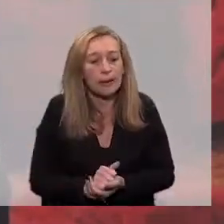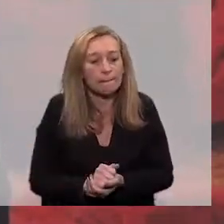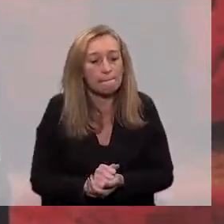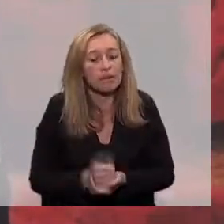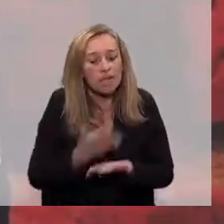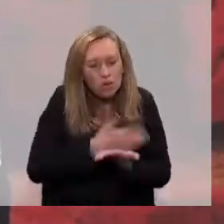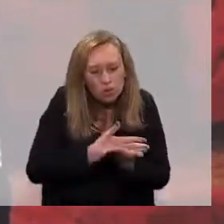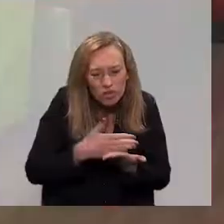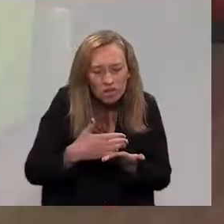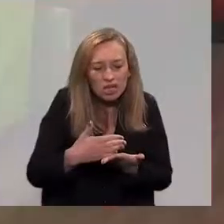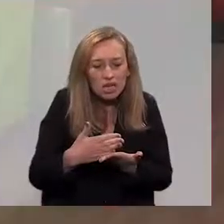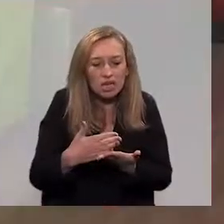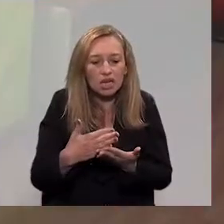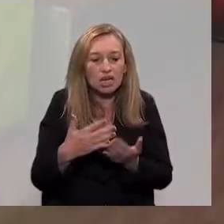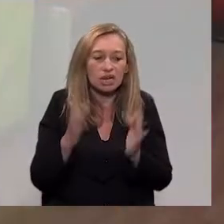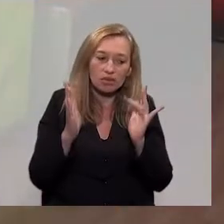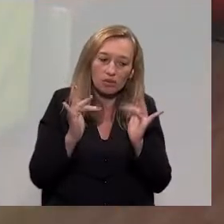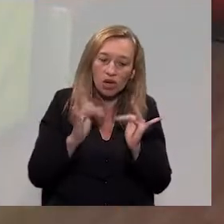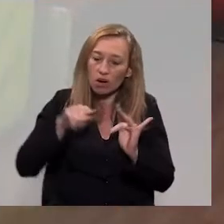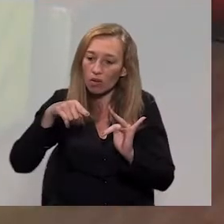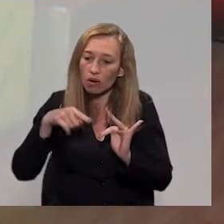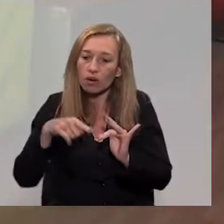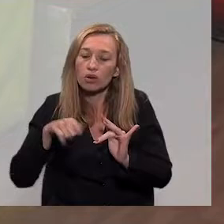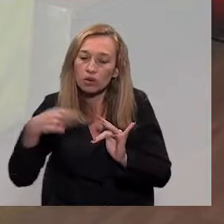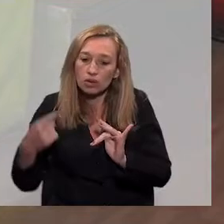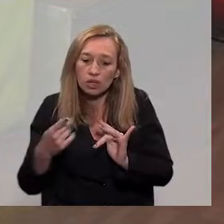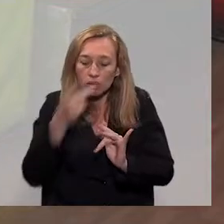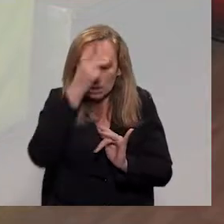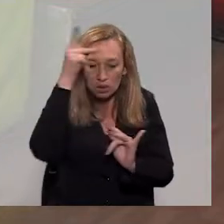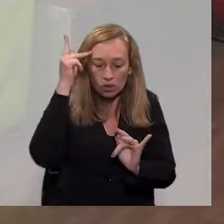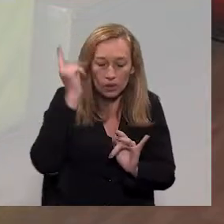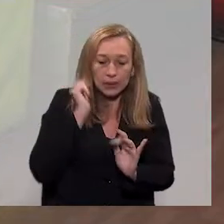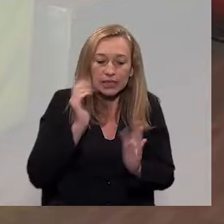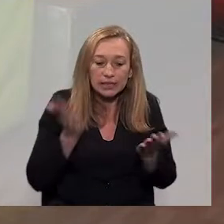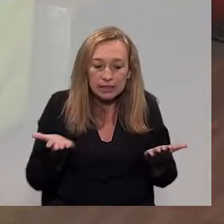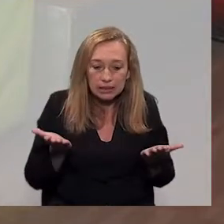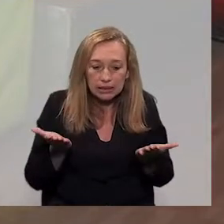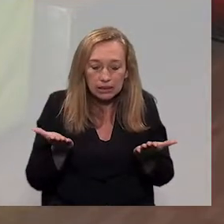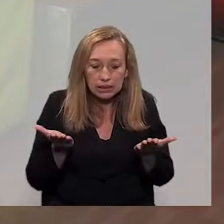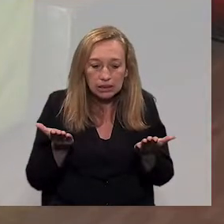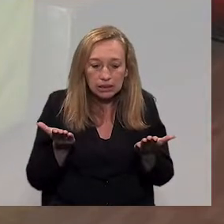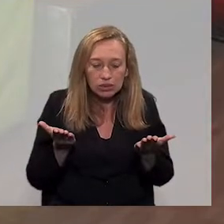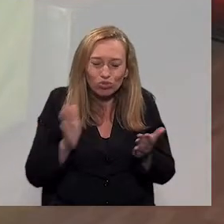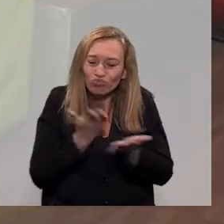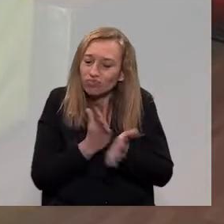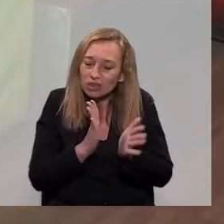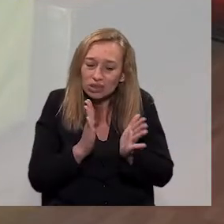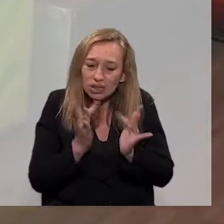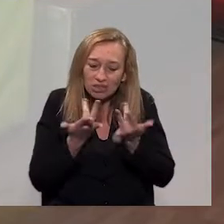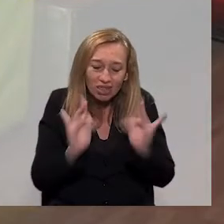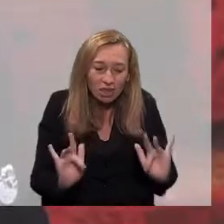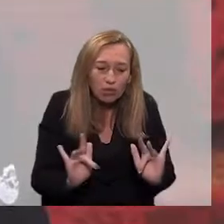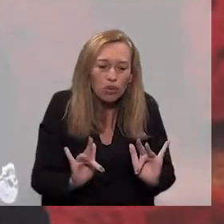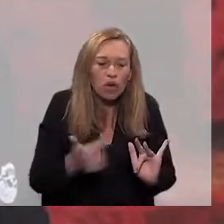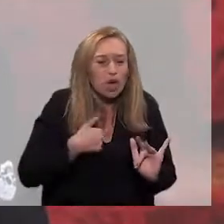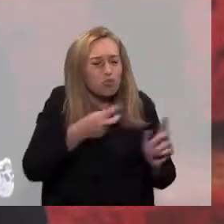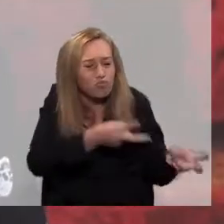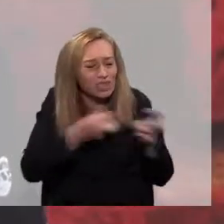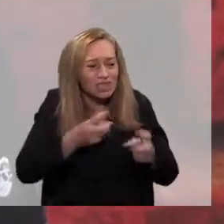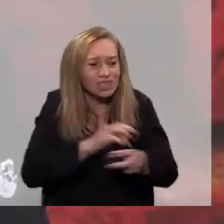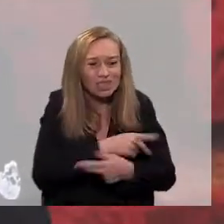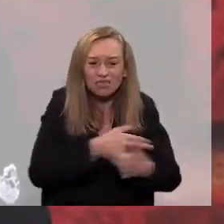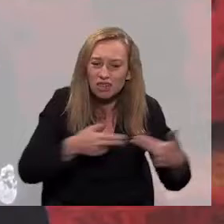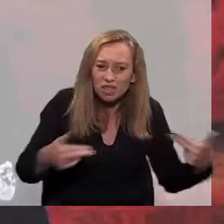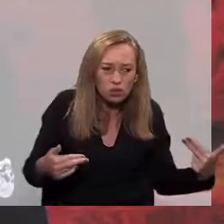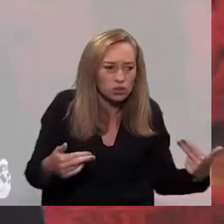passado, eu comecei a me relacionar com outra pessoa. E quando terminou, eu percebi